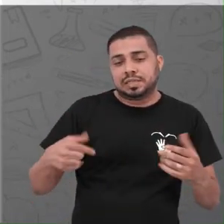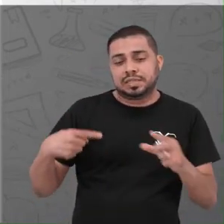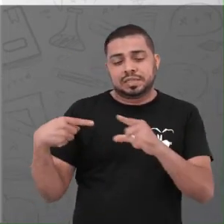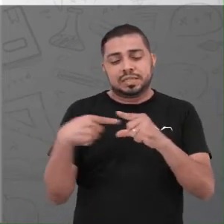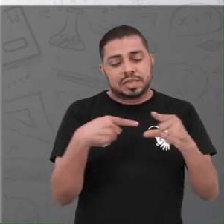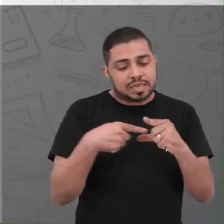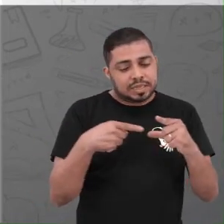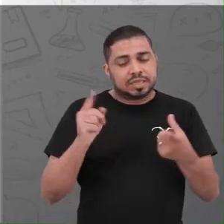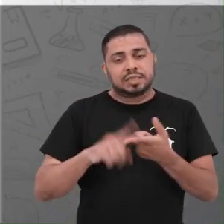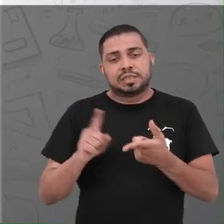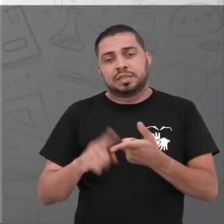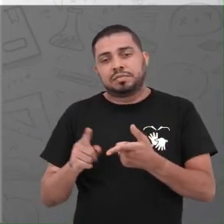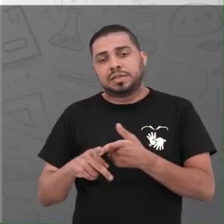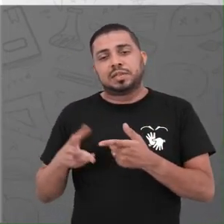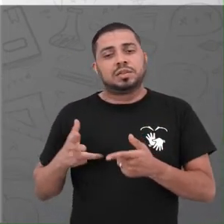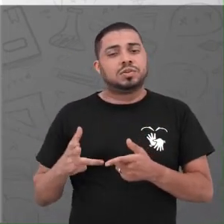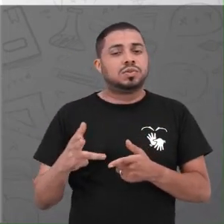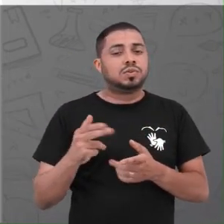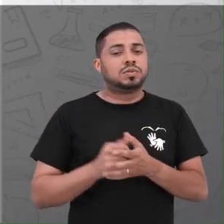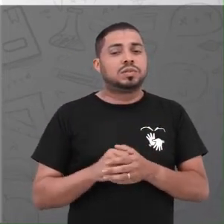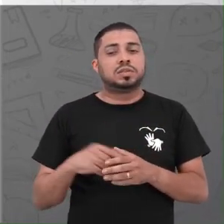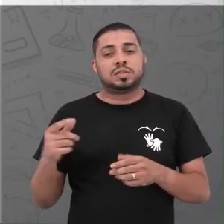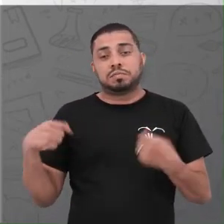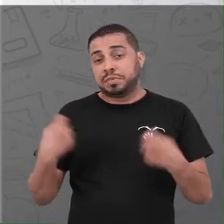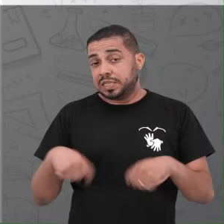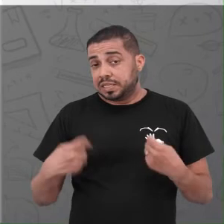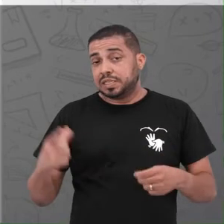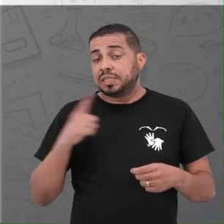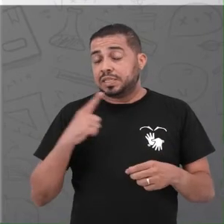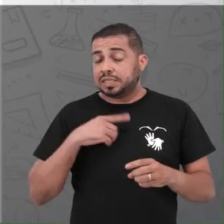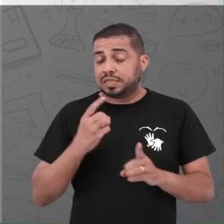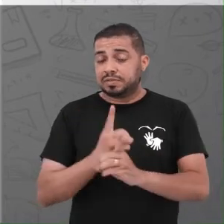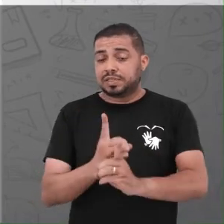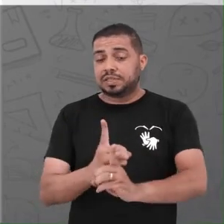linhas de cota. Então o recomendado é que tenha ali uma distância de pelo menos